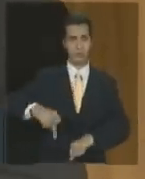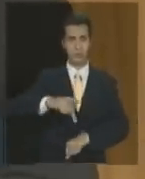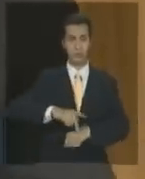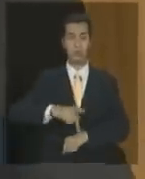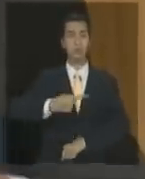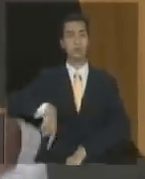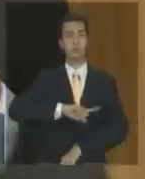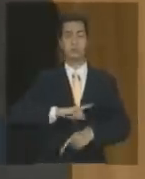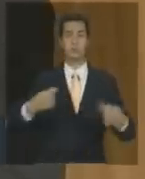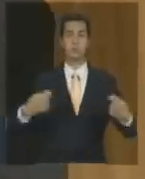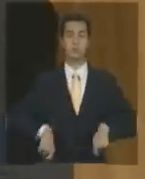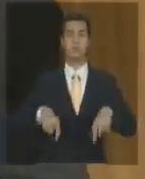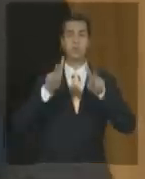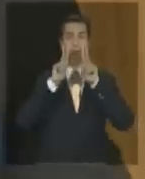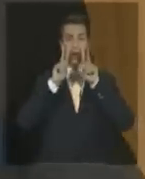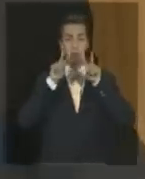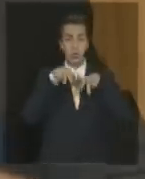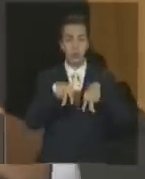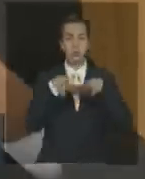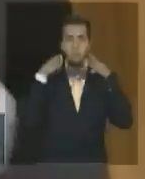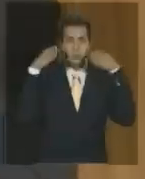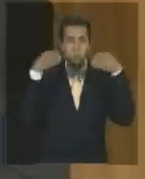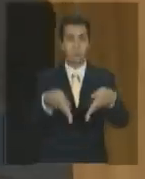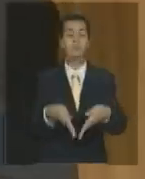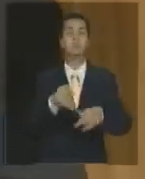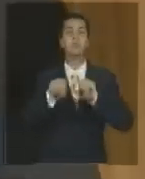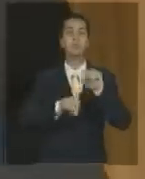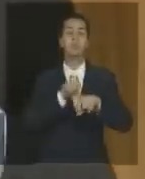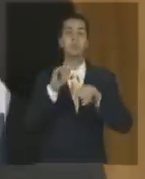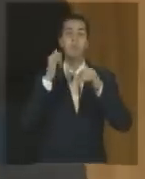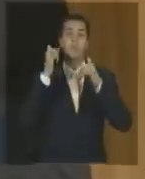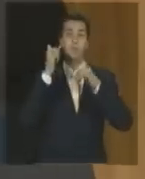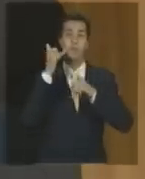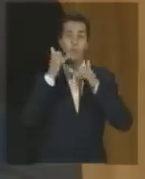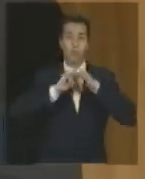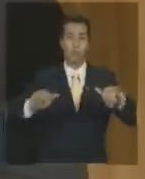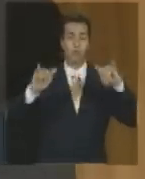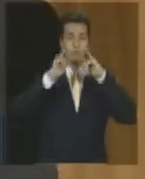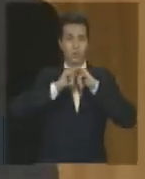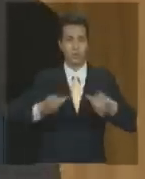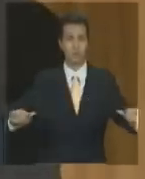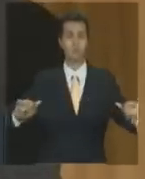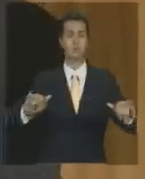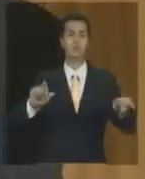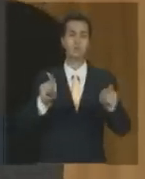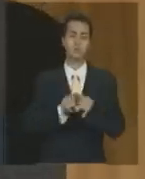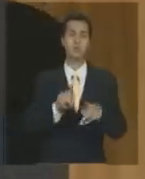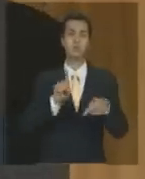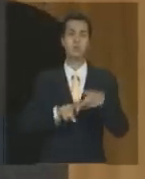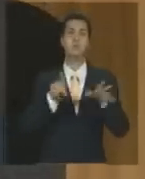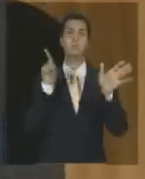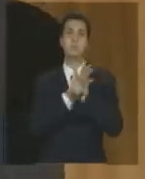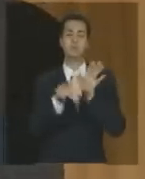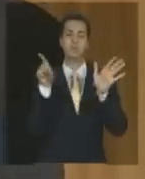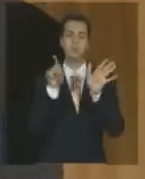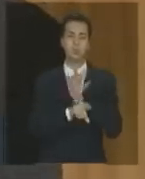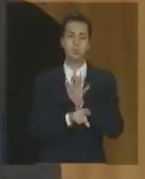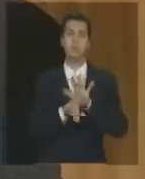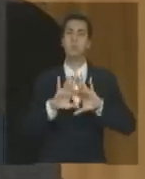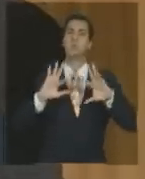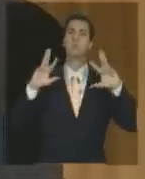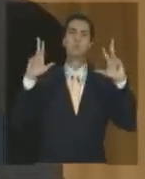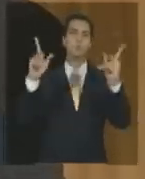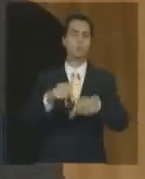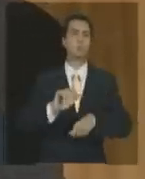olhos, a observação, a informação, dirigida também, e as perguntas e os questionamentos, para todas as instâncias